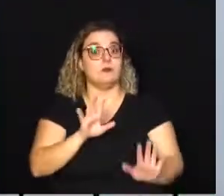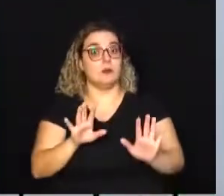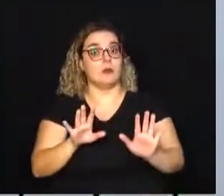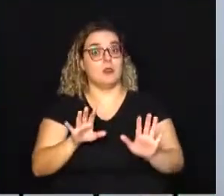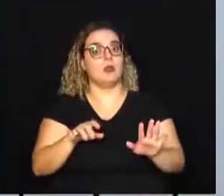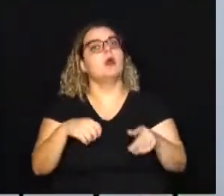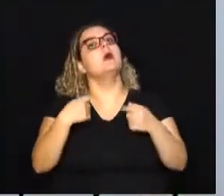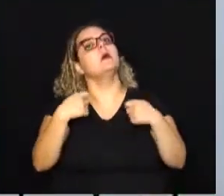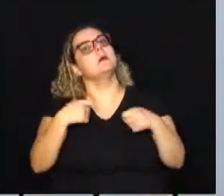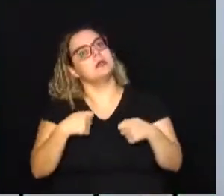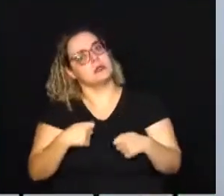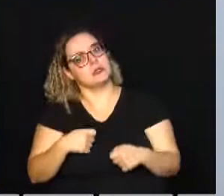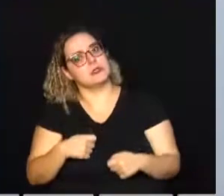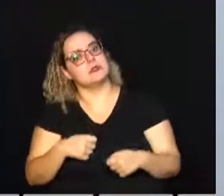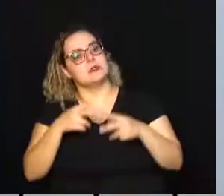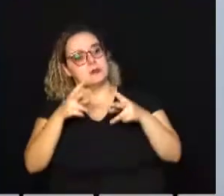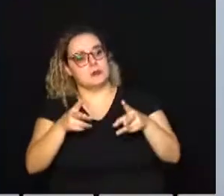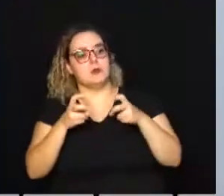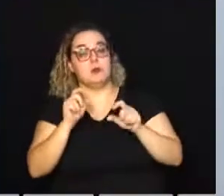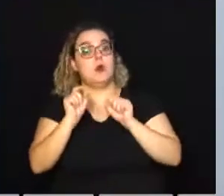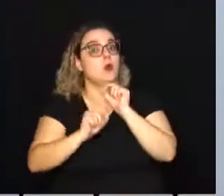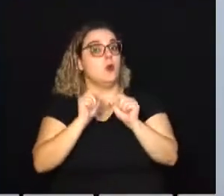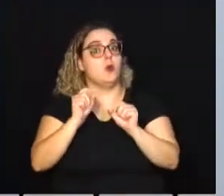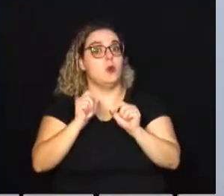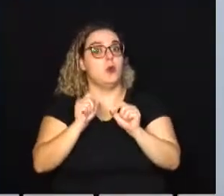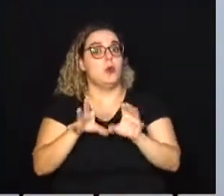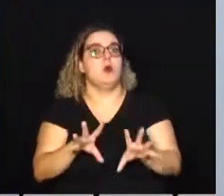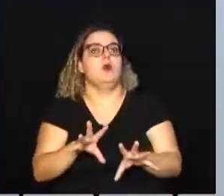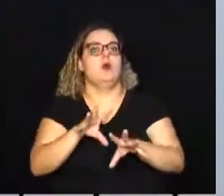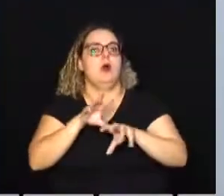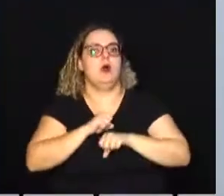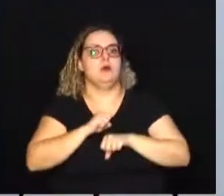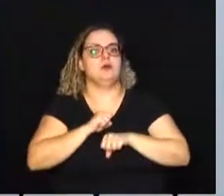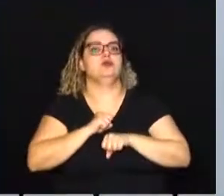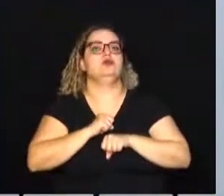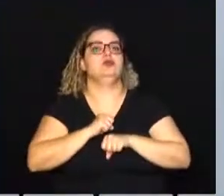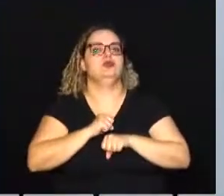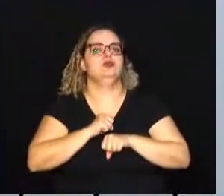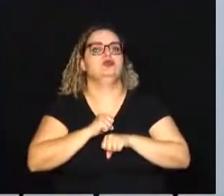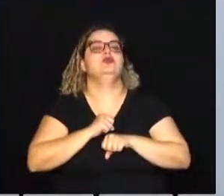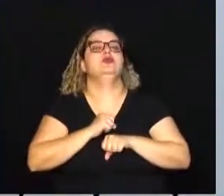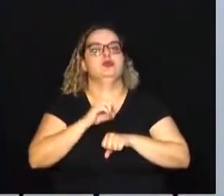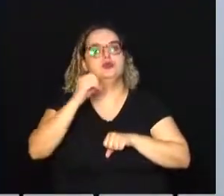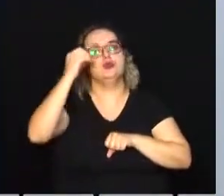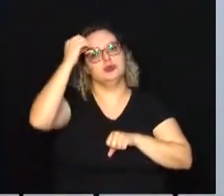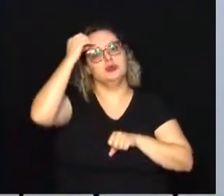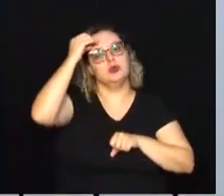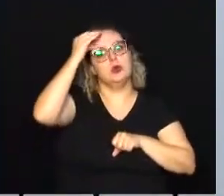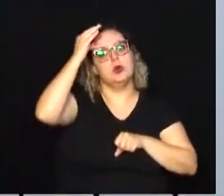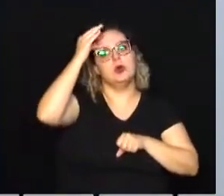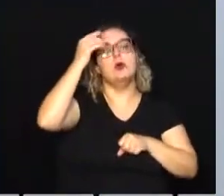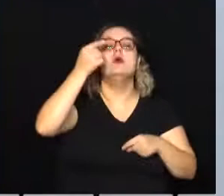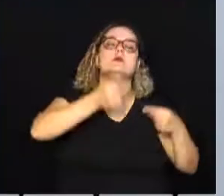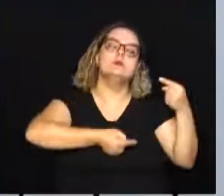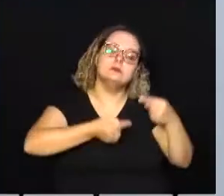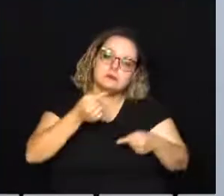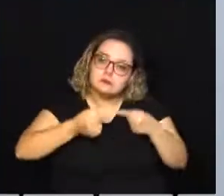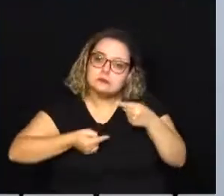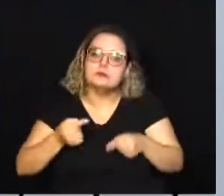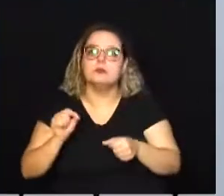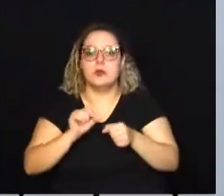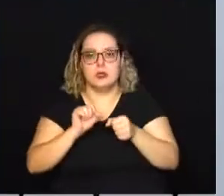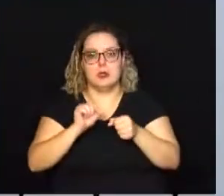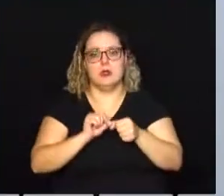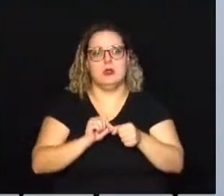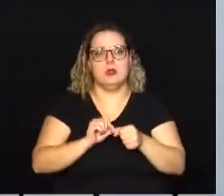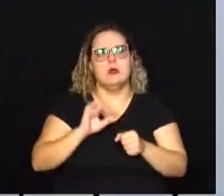realmente conseguiu adquirir de conhecimento nas atividades remotas. Então, esse é um debate que terá que ser feito. E eu acho que ele pode ser feito